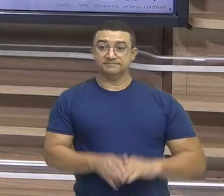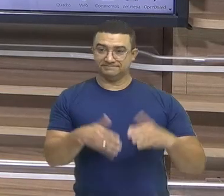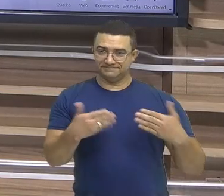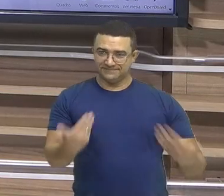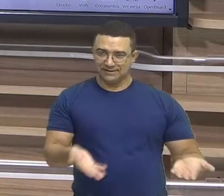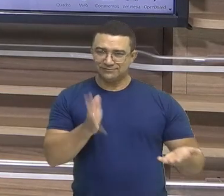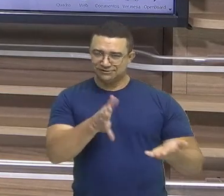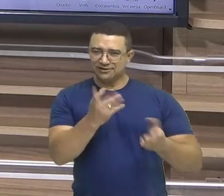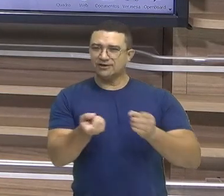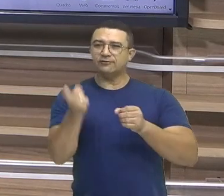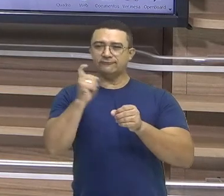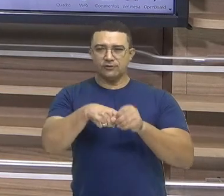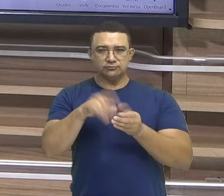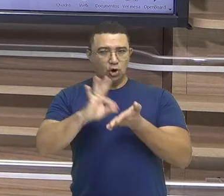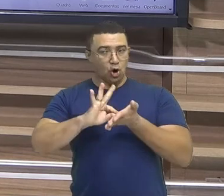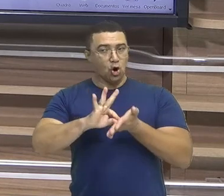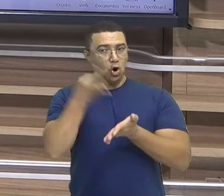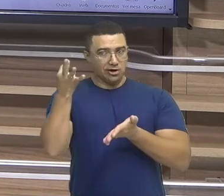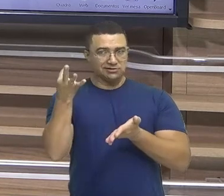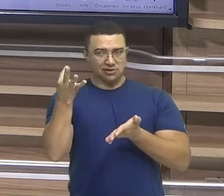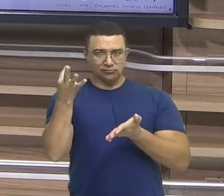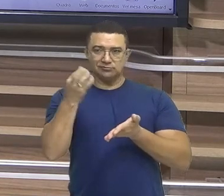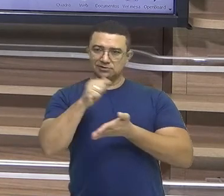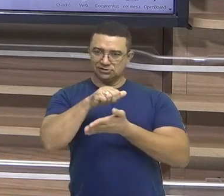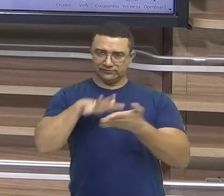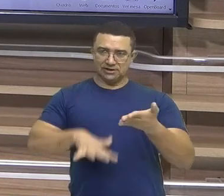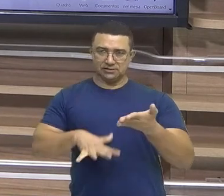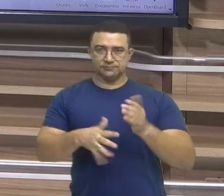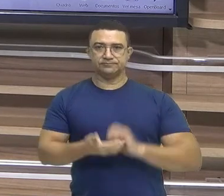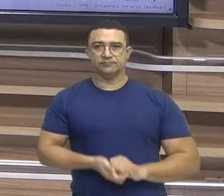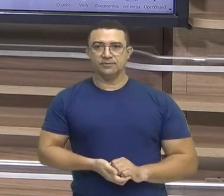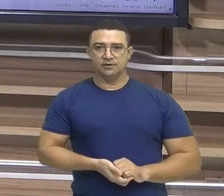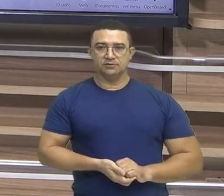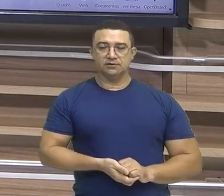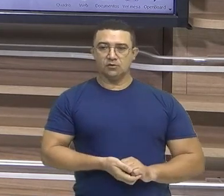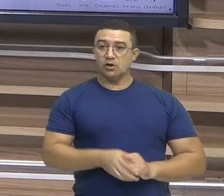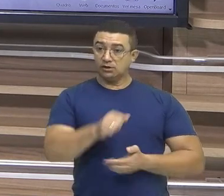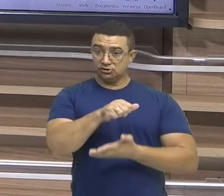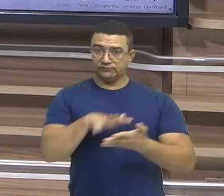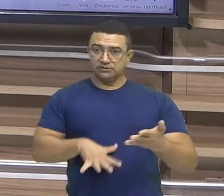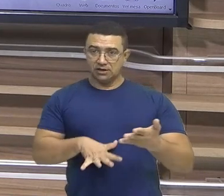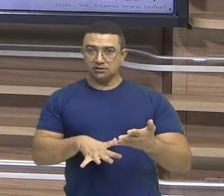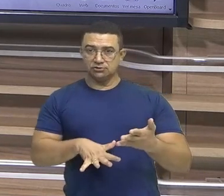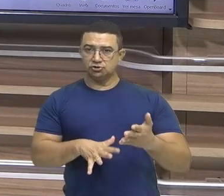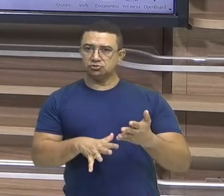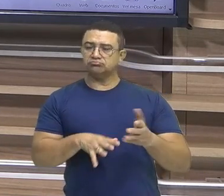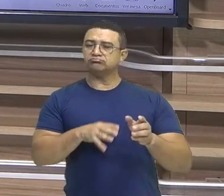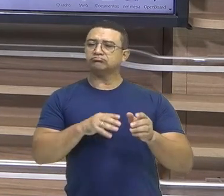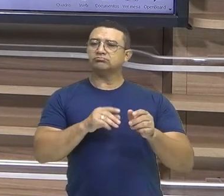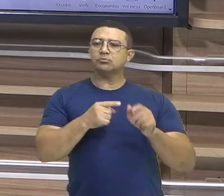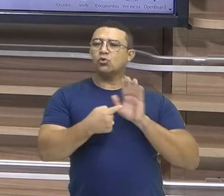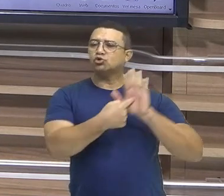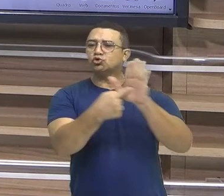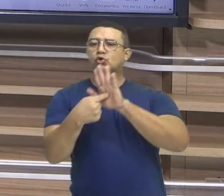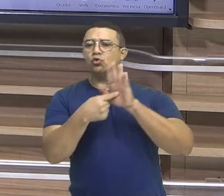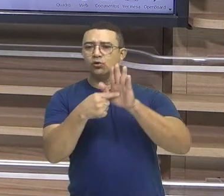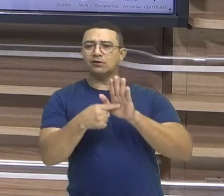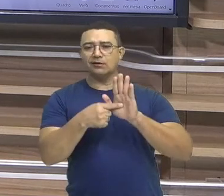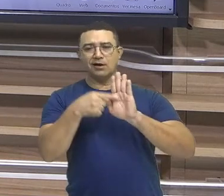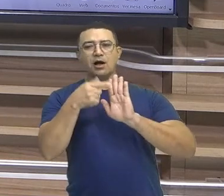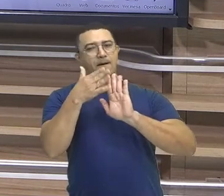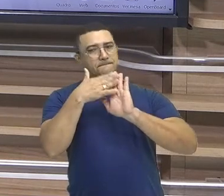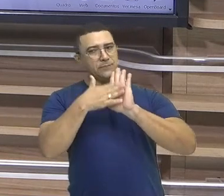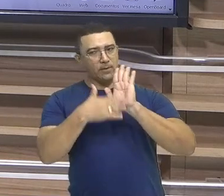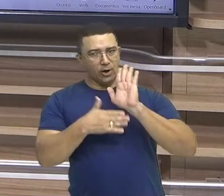Então, gente, já estamos de volta aí para a correção da nossa DLI. Lembrando, né, que a nossa DLI trabalhou, então, aí, né, com uma atividade proposta aí